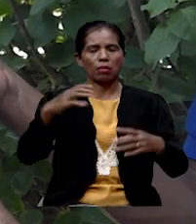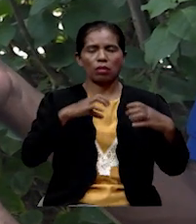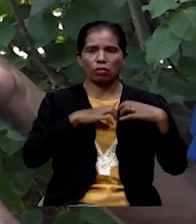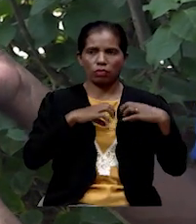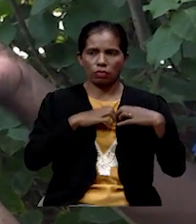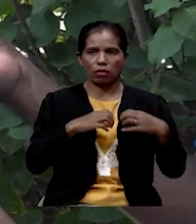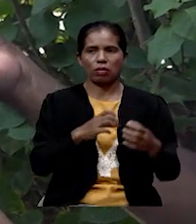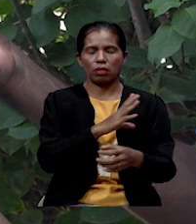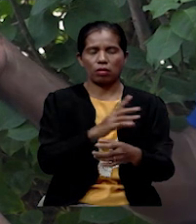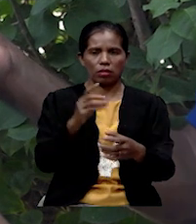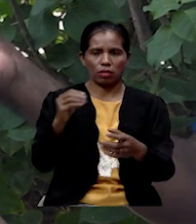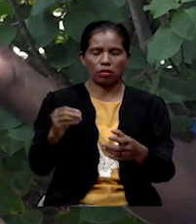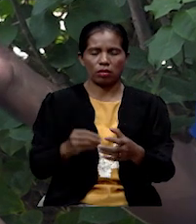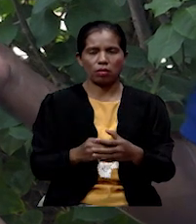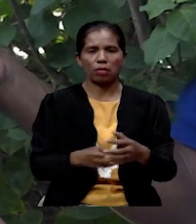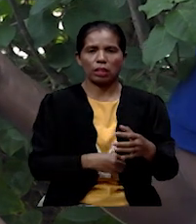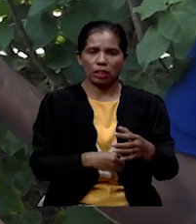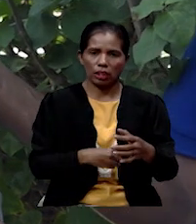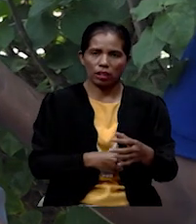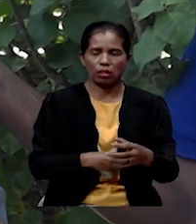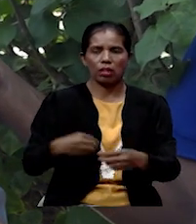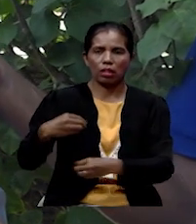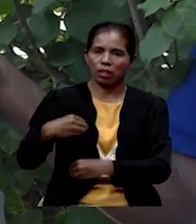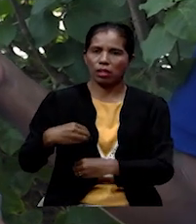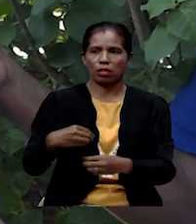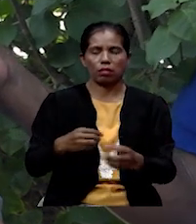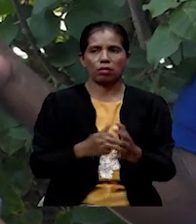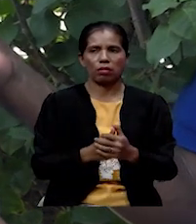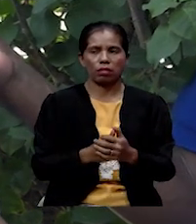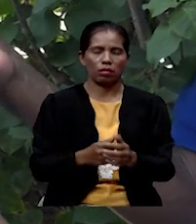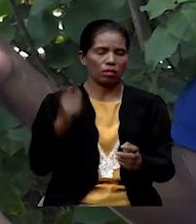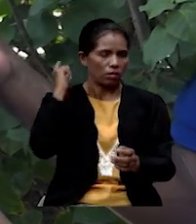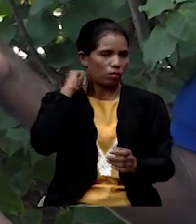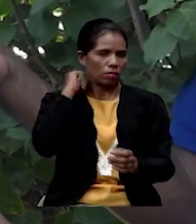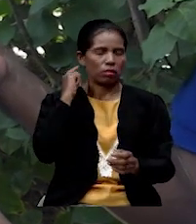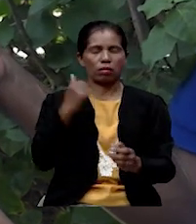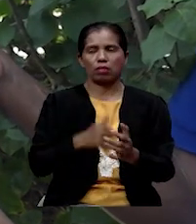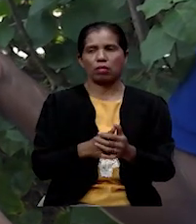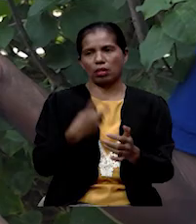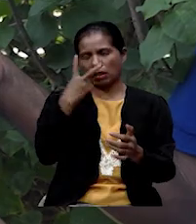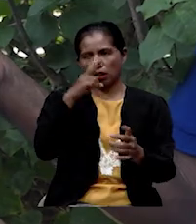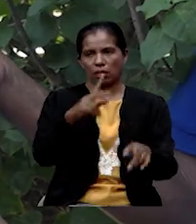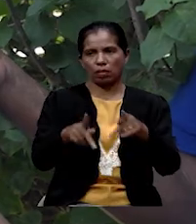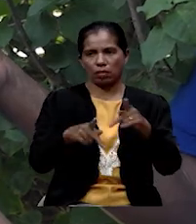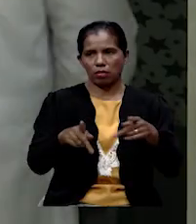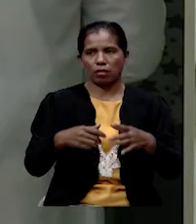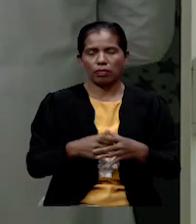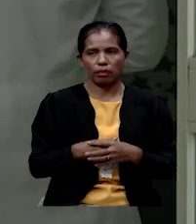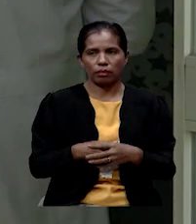fuan ba ba ris ba to itni leten ne daron mitare malu sira ho stroke o